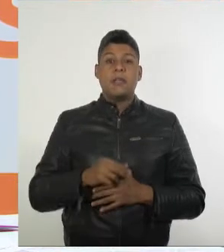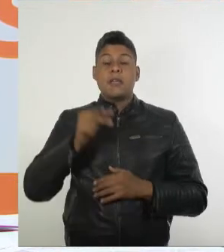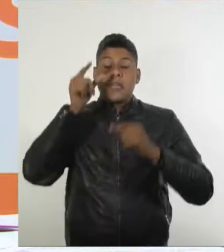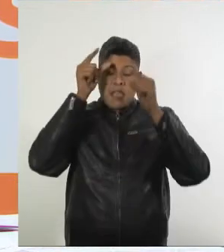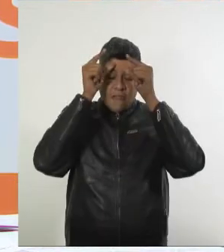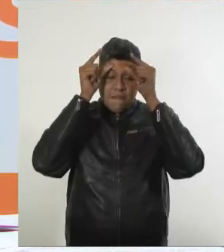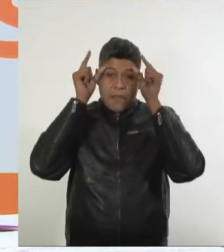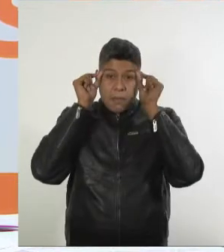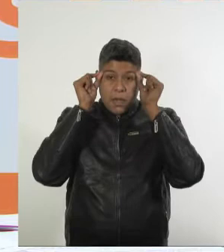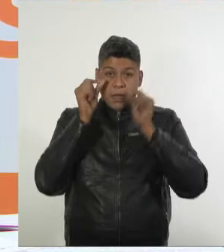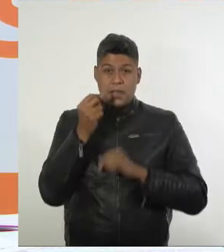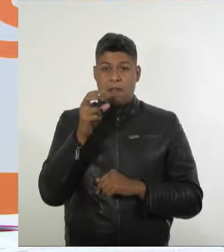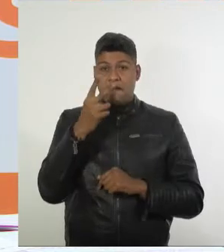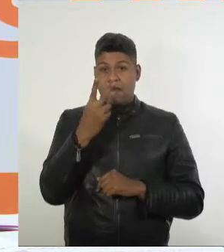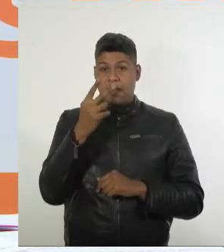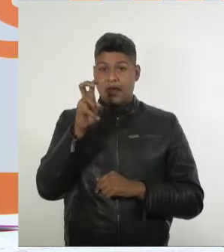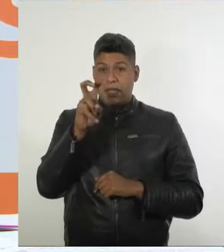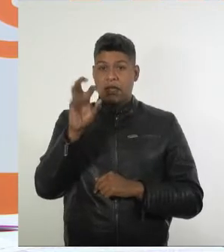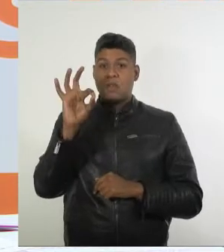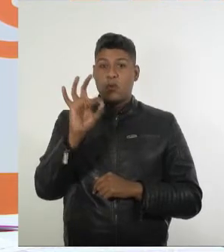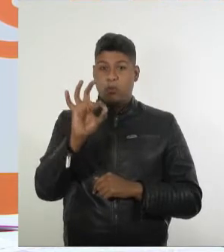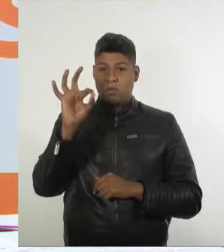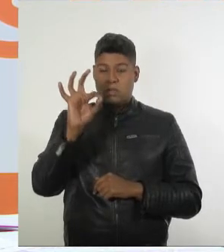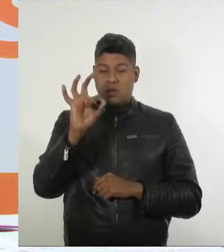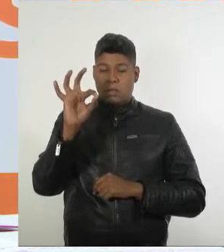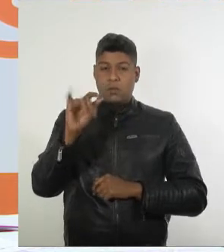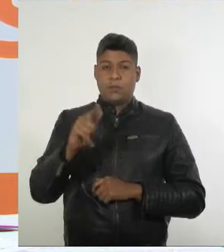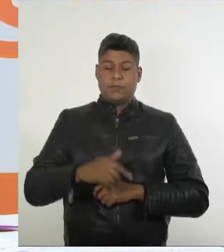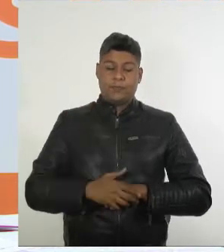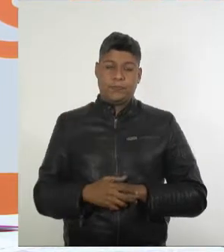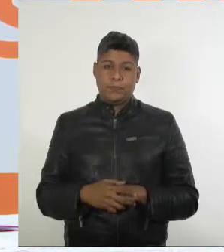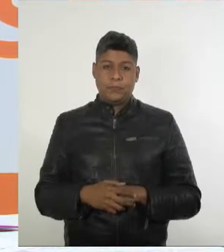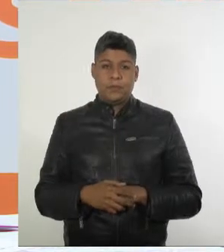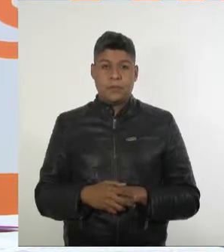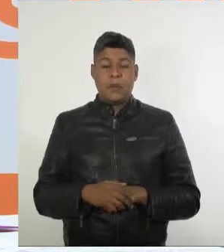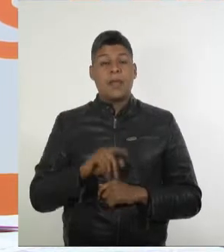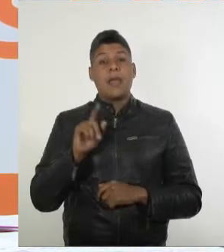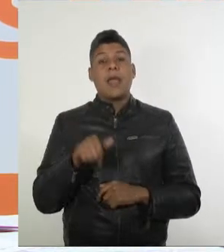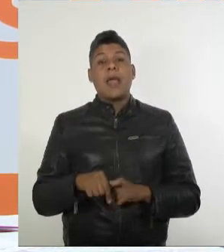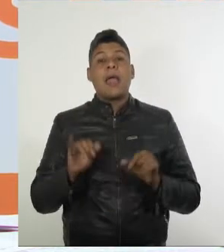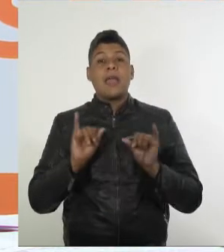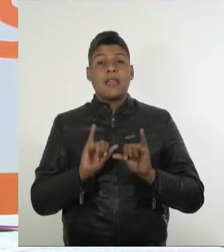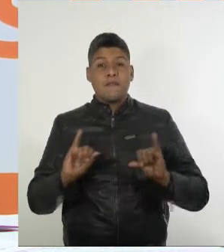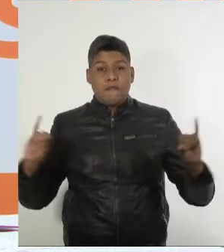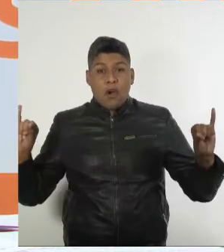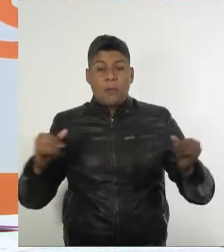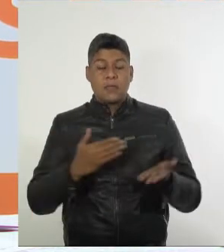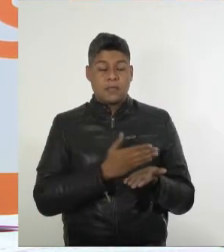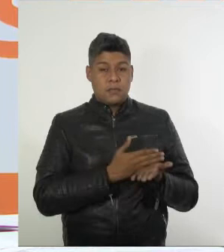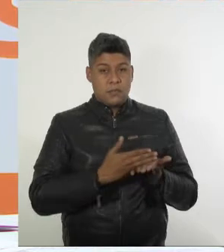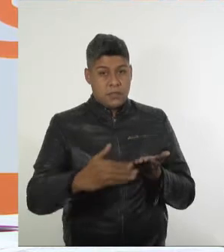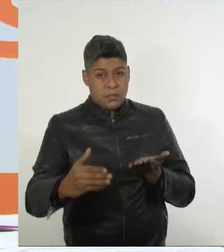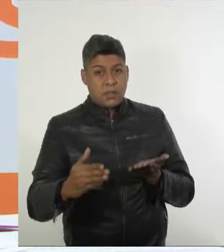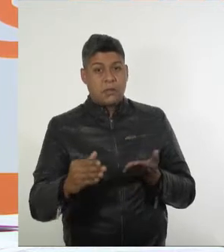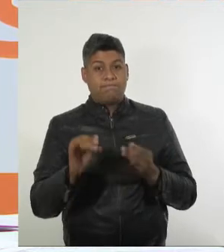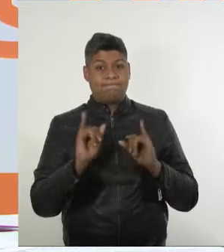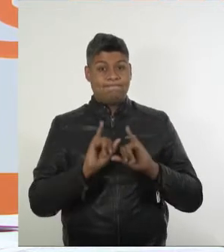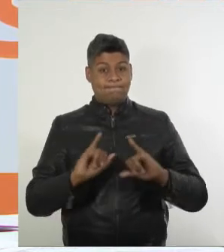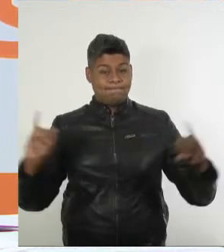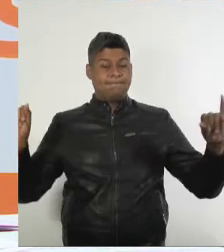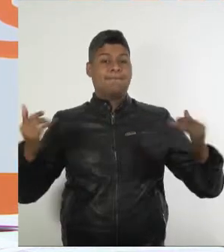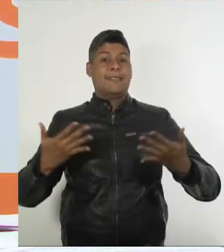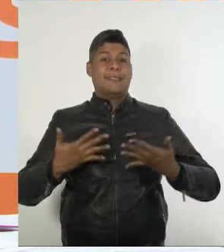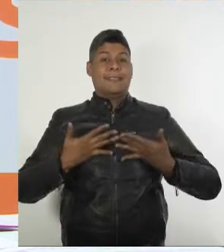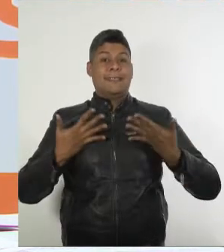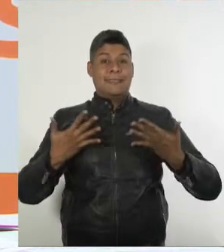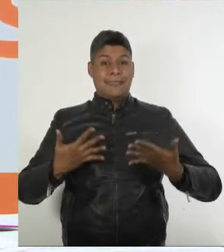enfermaria estamos com 25% de ocupação. Essas eram as informações iniciais que eu comunico com muita